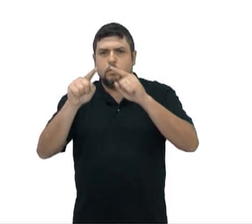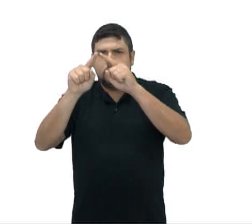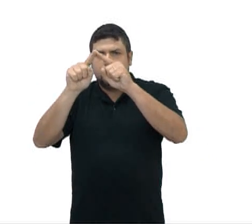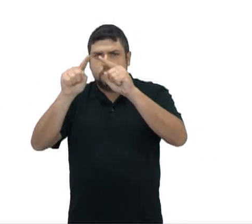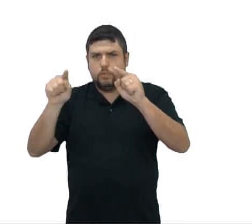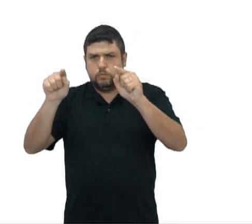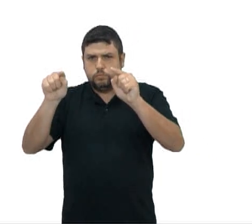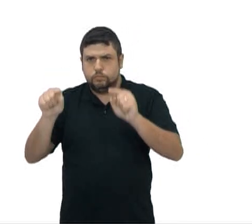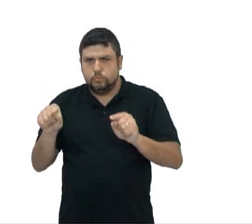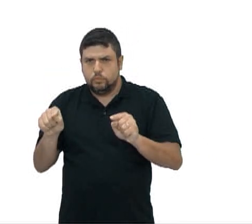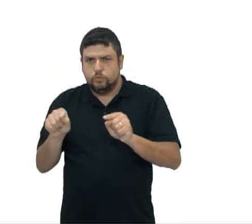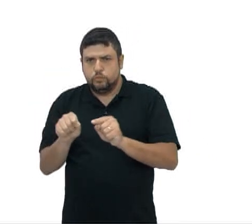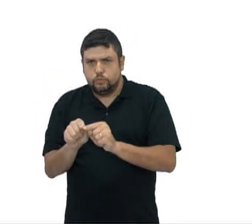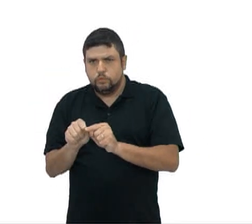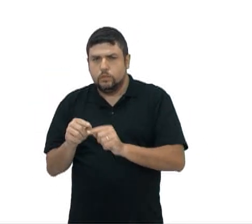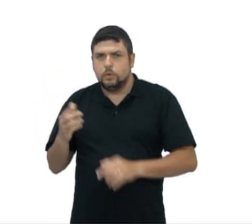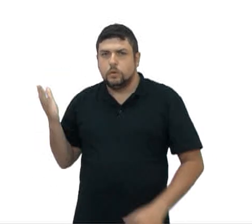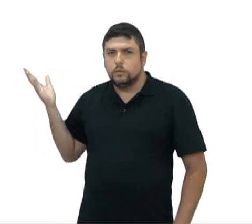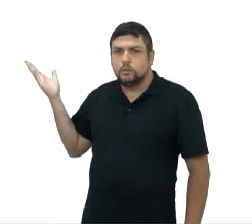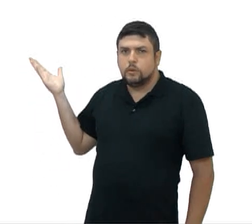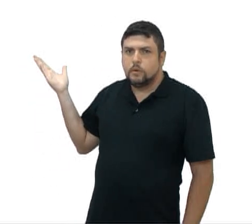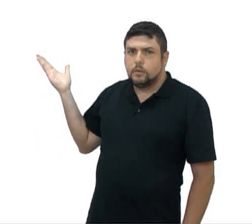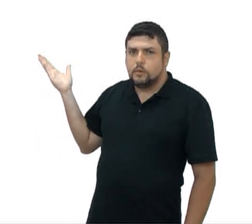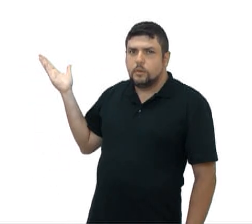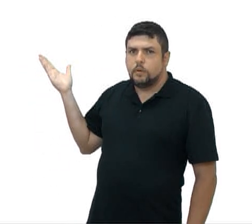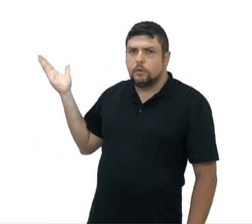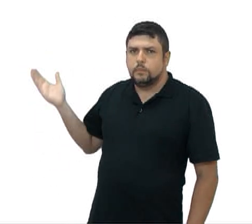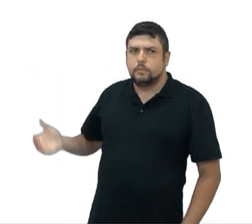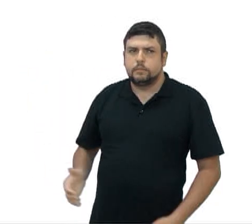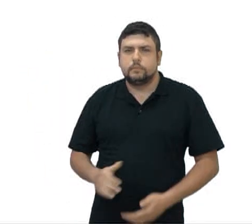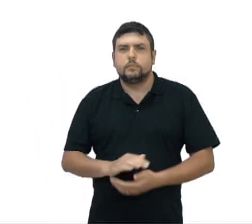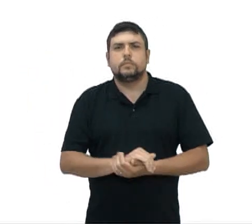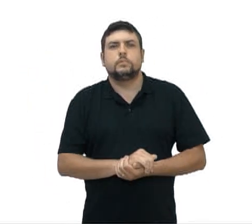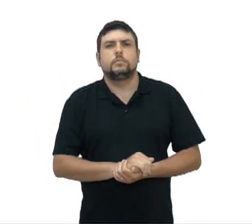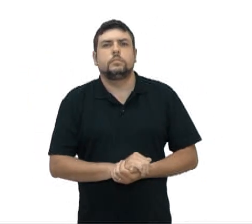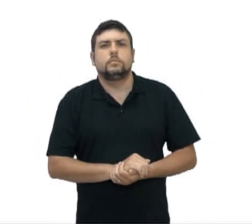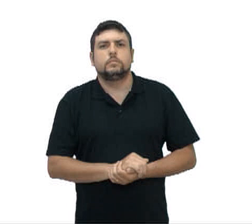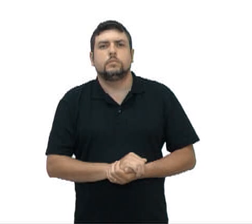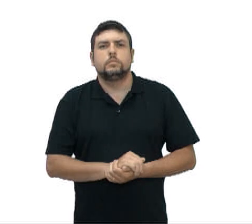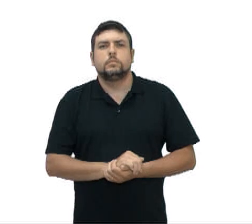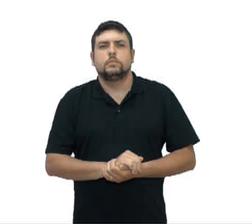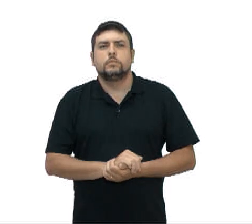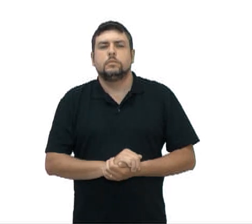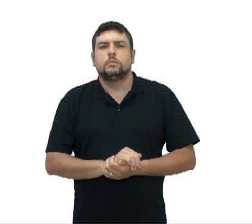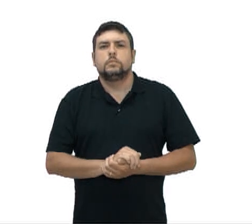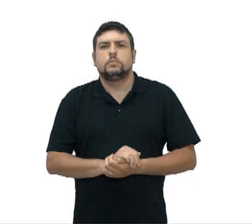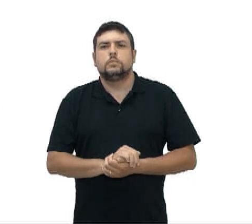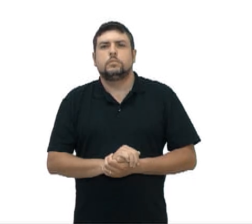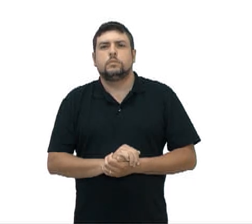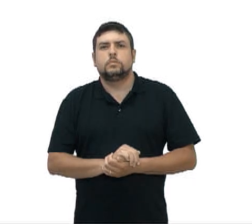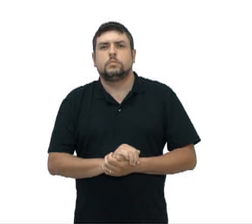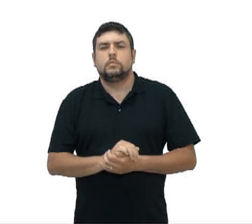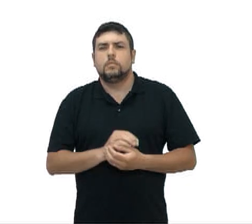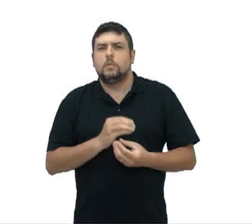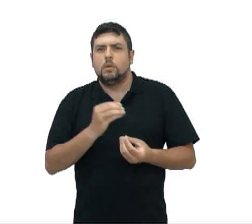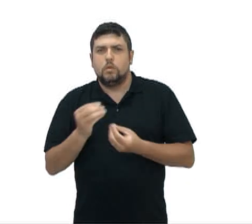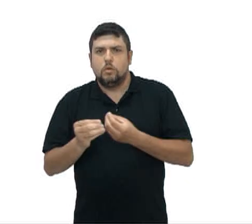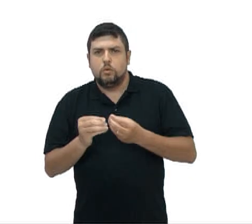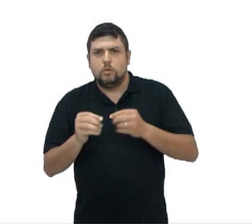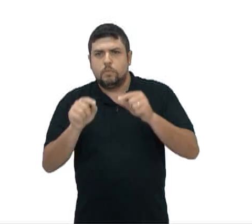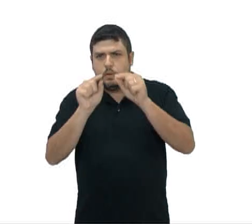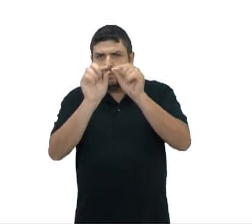tenho desenhada ali. Tudo bem? É todo polígono convexo, que tem todos os lados com a mesma